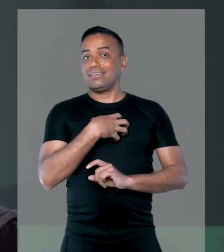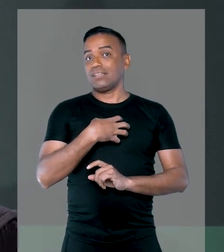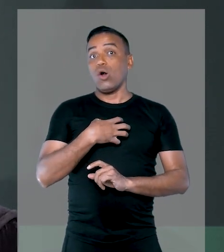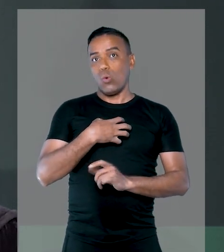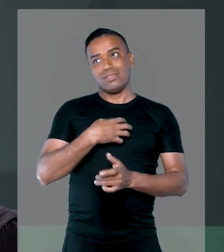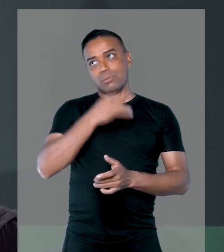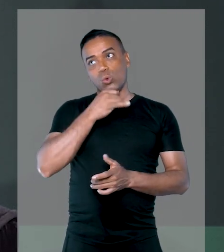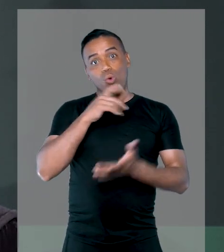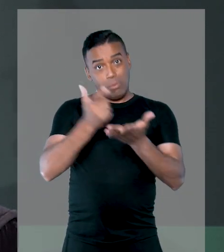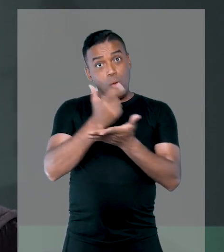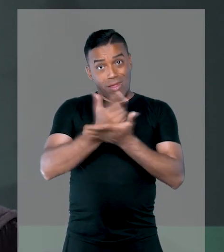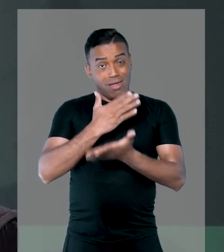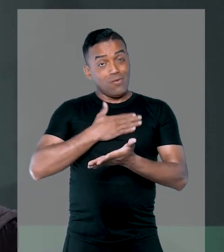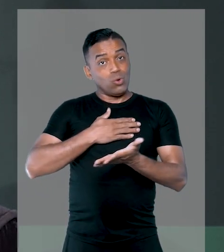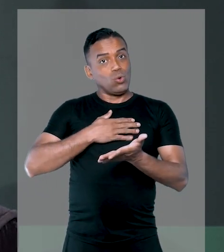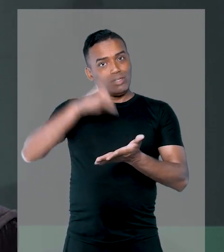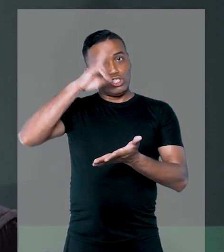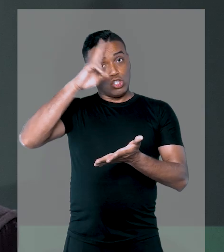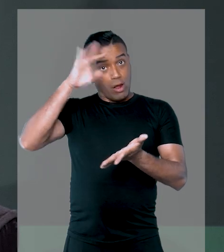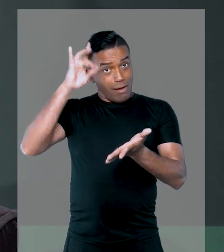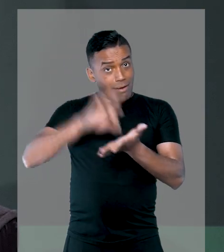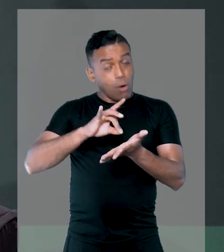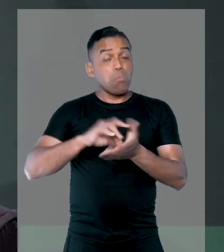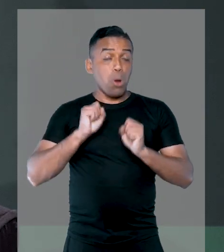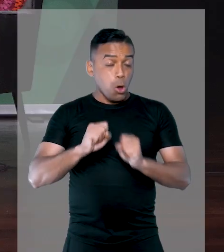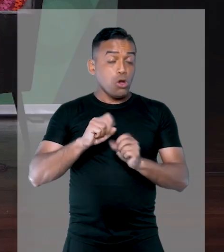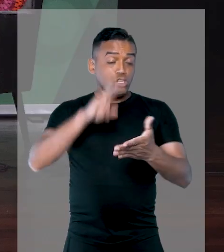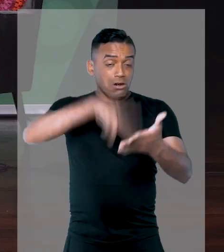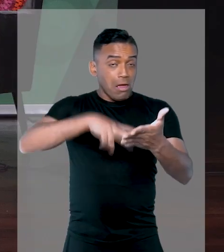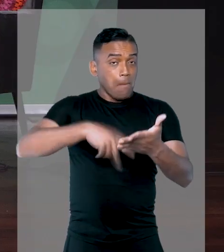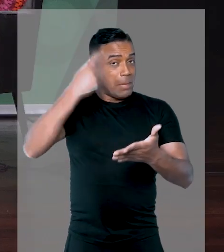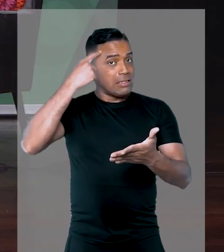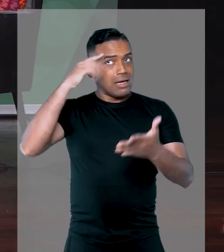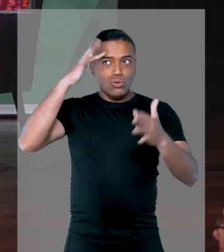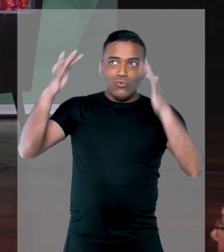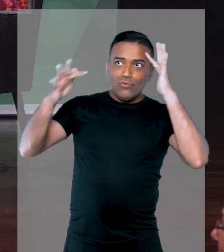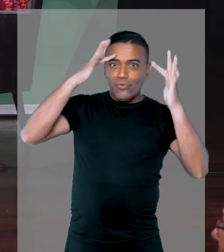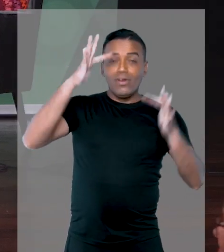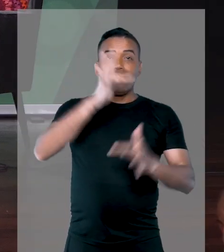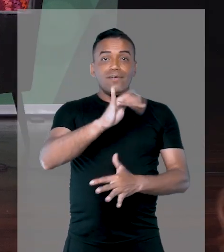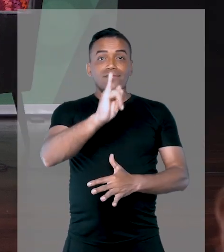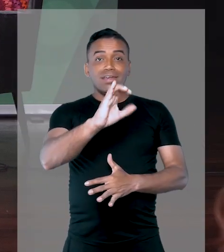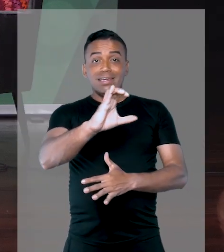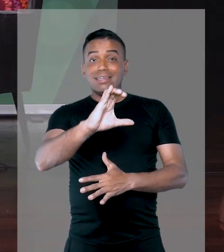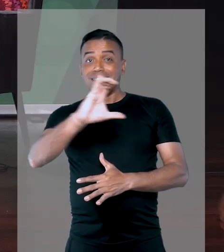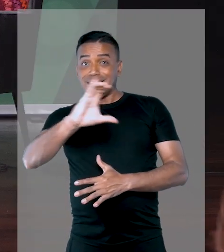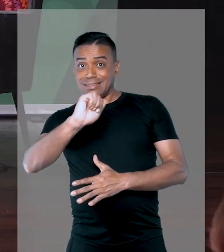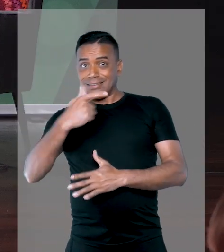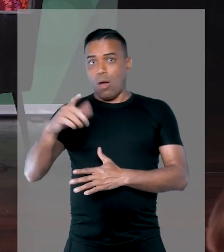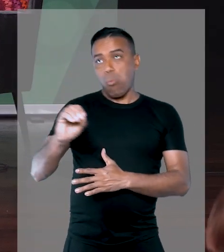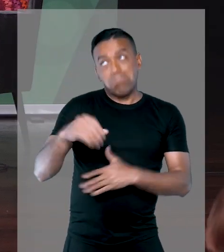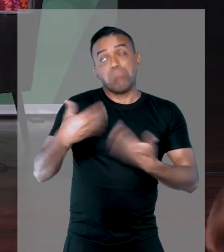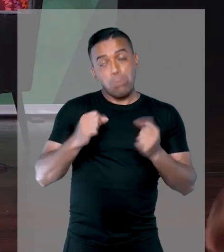história real, pode ler isso como se fosse uma ficção. A produtora do Sempre um Papo, Tereza Borges, faz uma